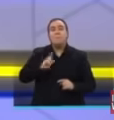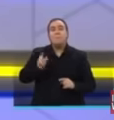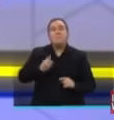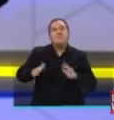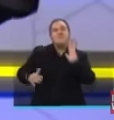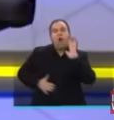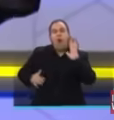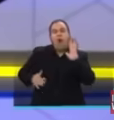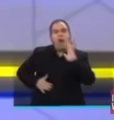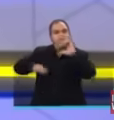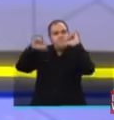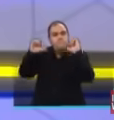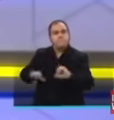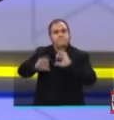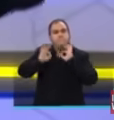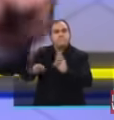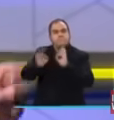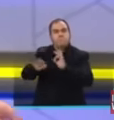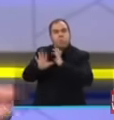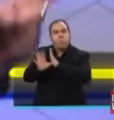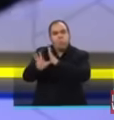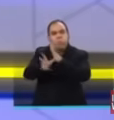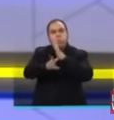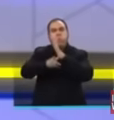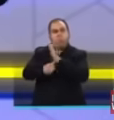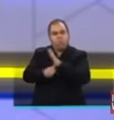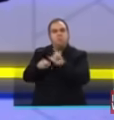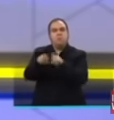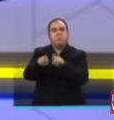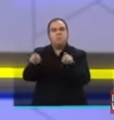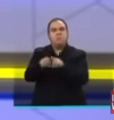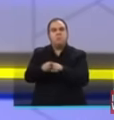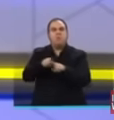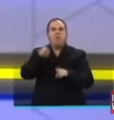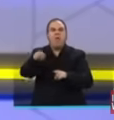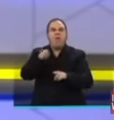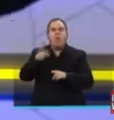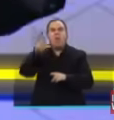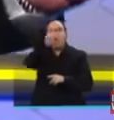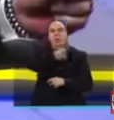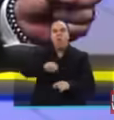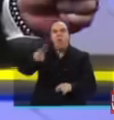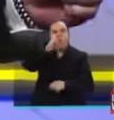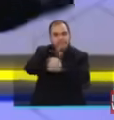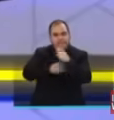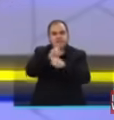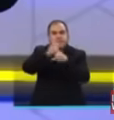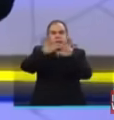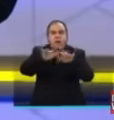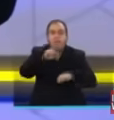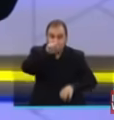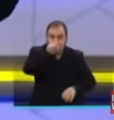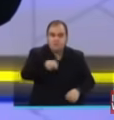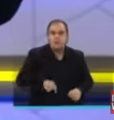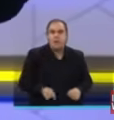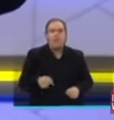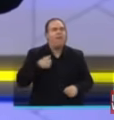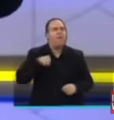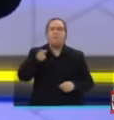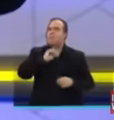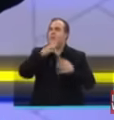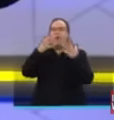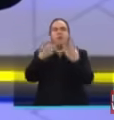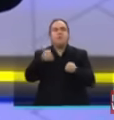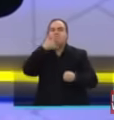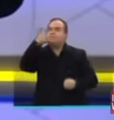vagabundo sem vergonha, ladrão condenado, estelionatário de internet que você é. Senão eu nem teria atendido